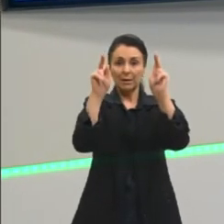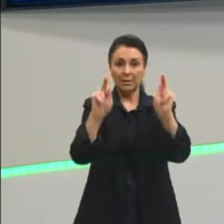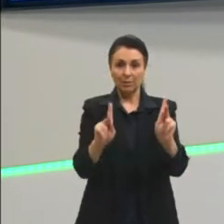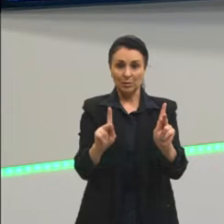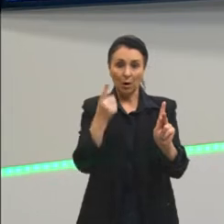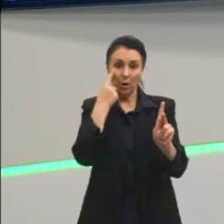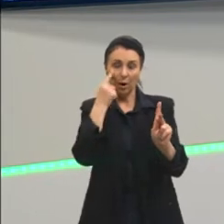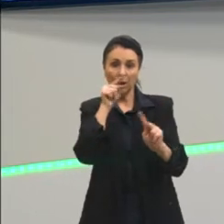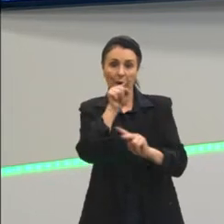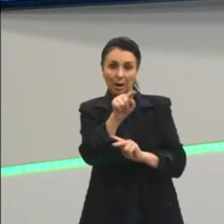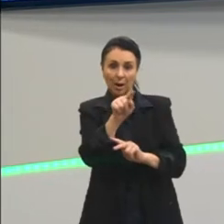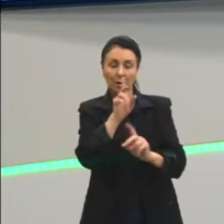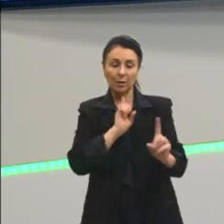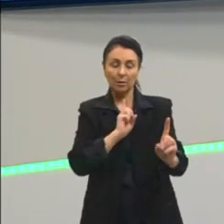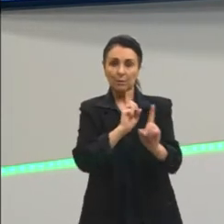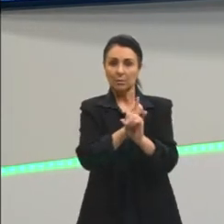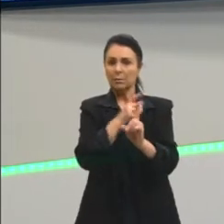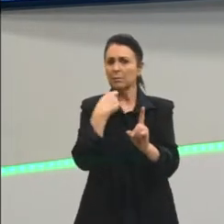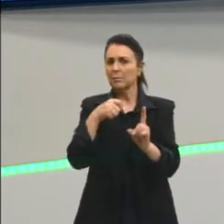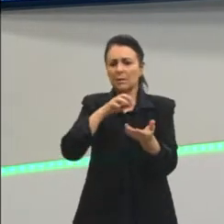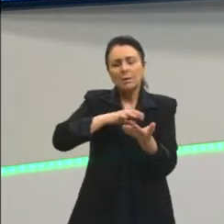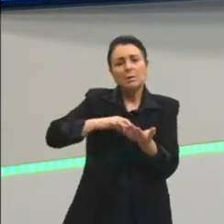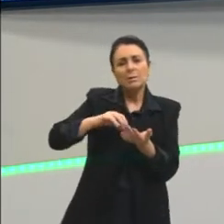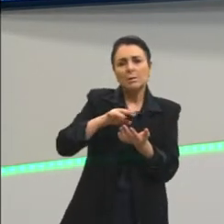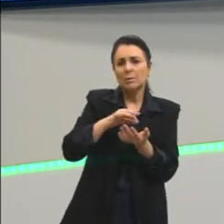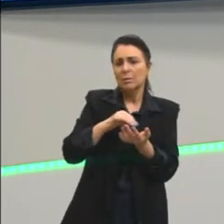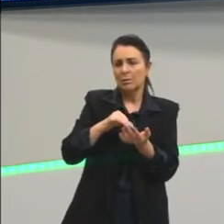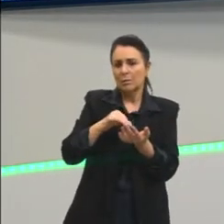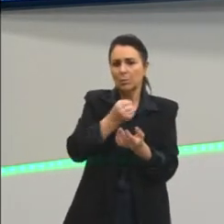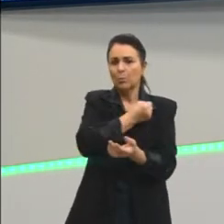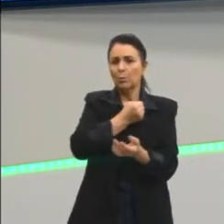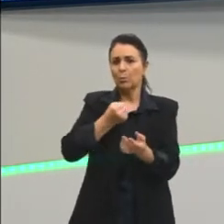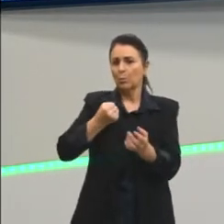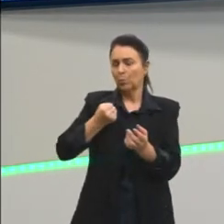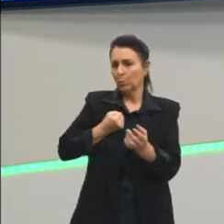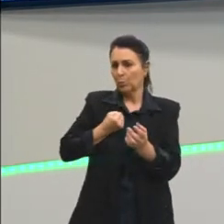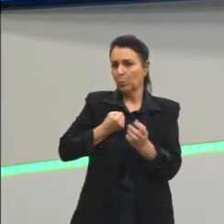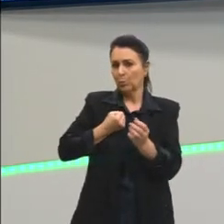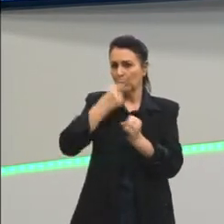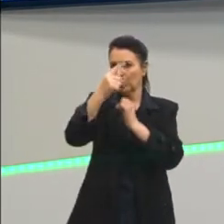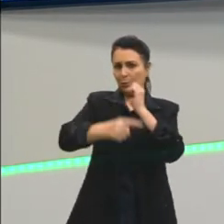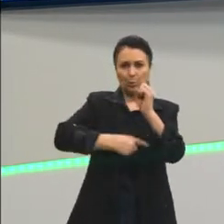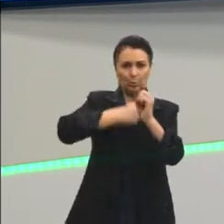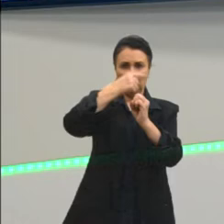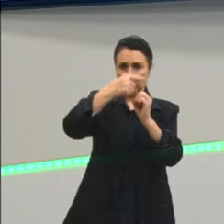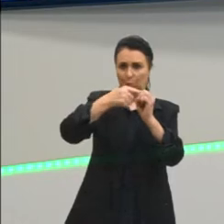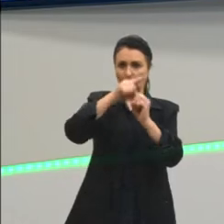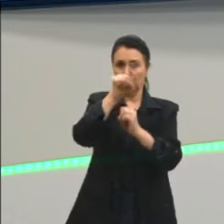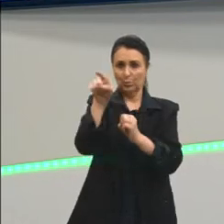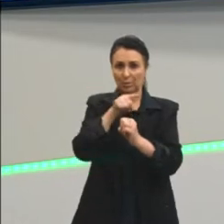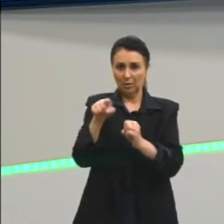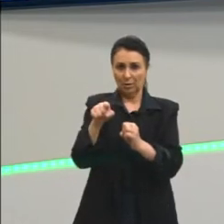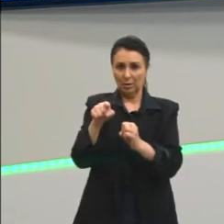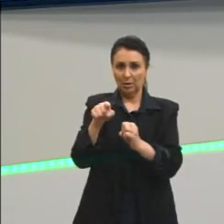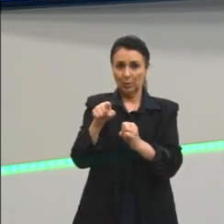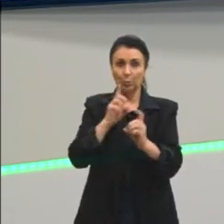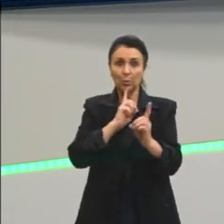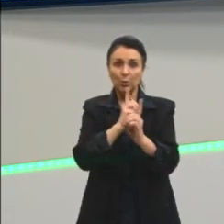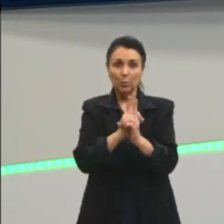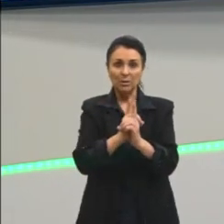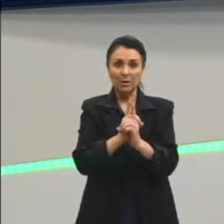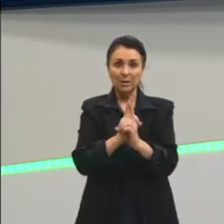tabelado esse valor então a gente não precisa calcular o número atômico de um determinado elemento porque ele já está tabelado na tabela